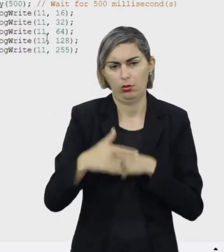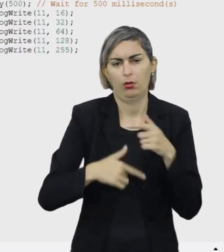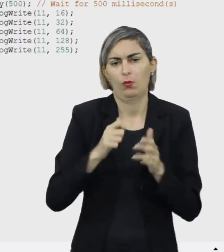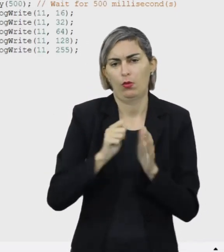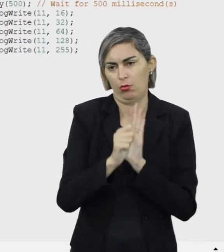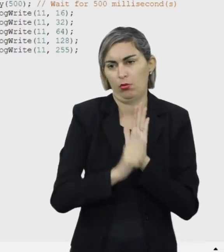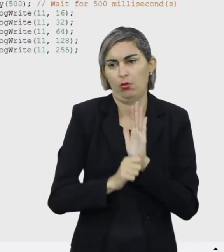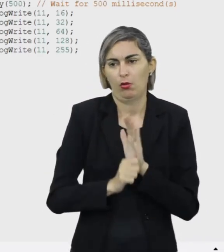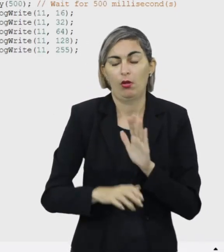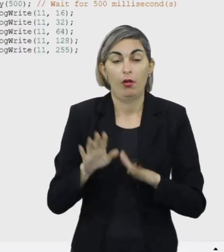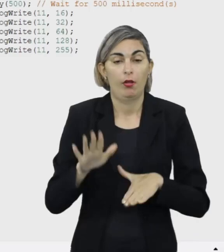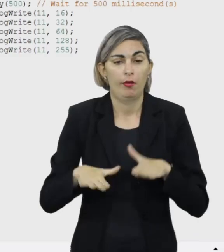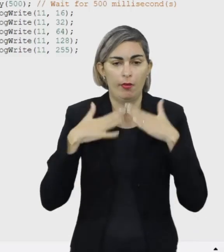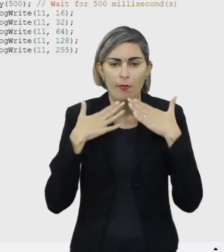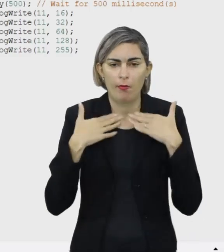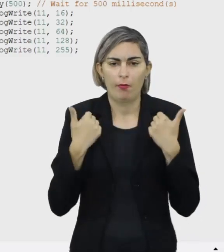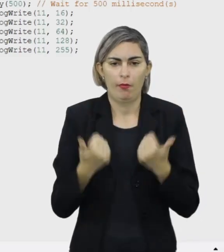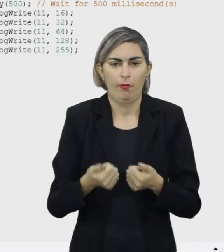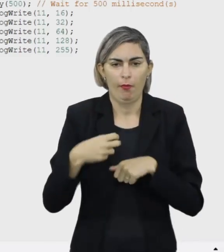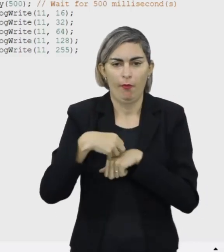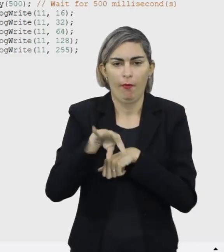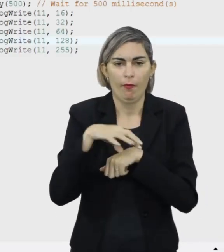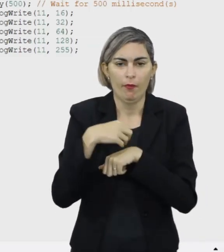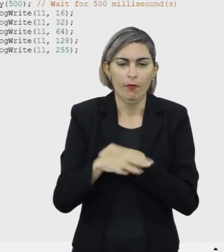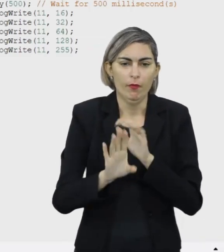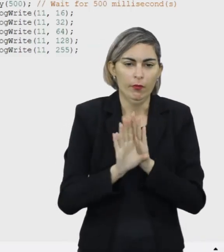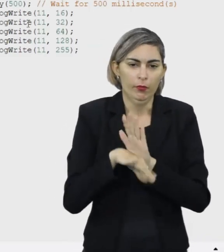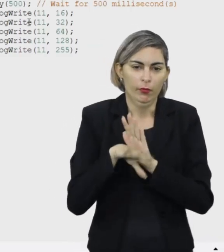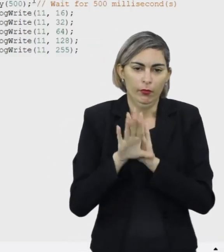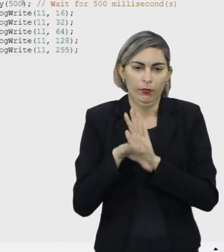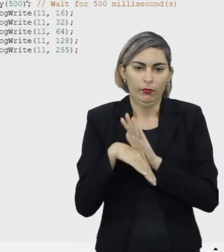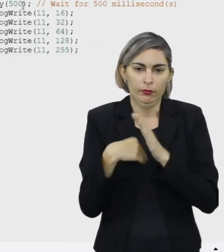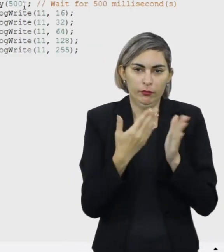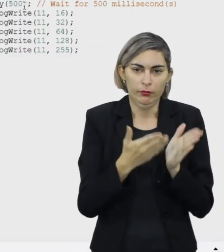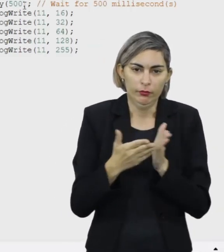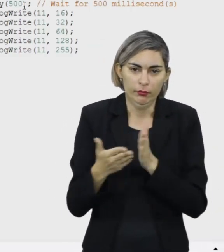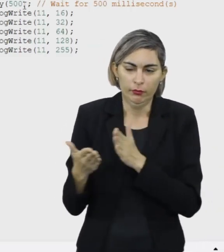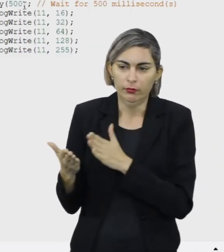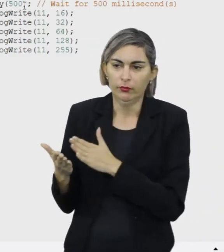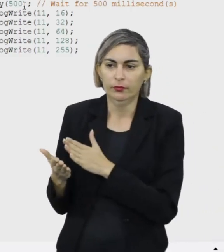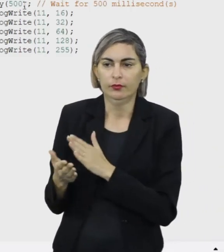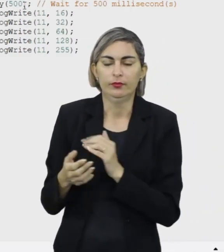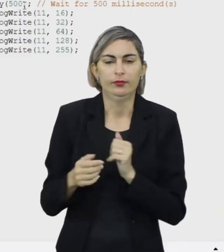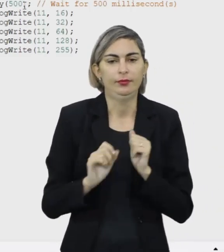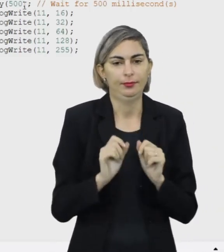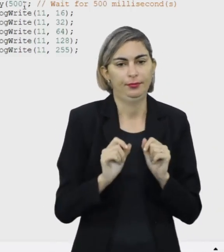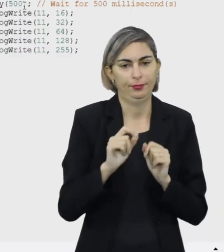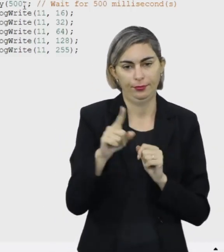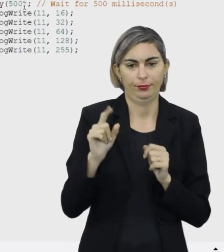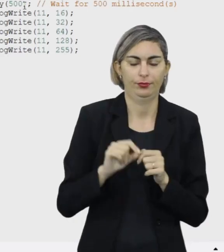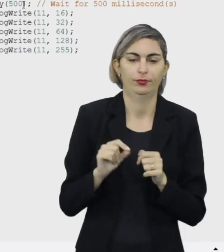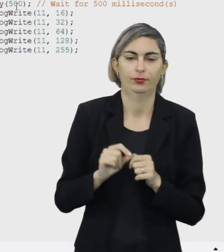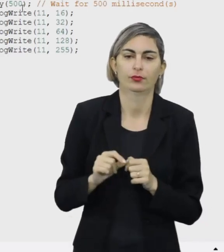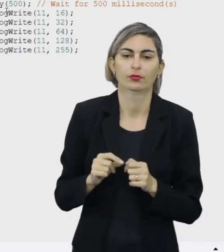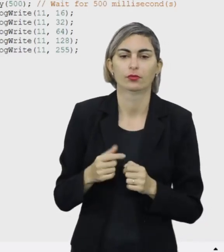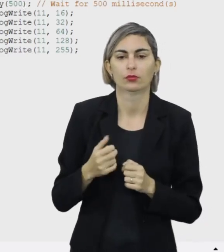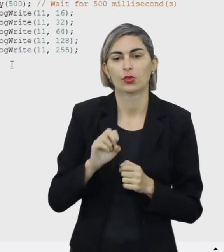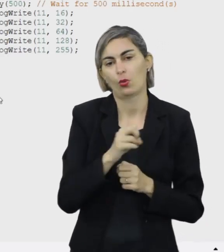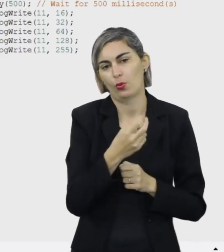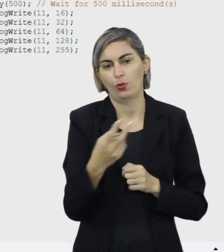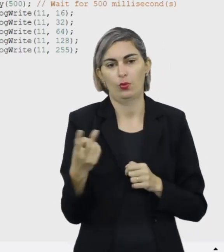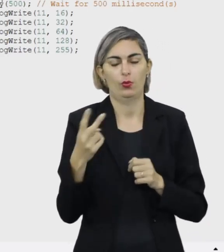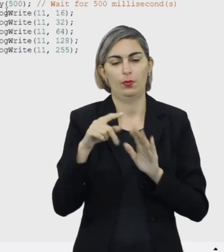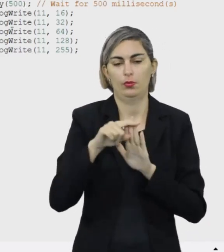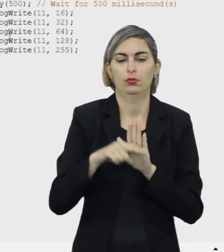escrevendo. Às vezes fica melhor de você passar desse código em blocos para quando você vai com Arduino,